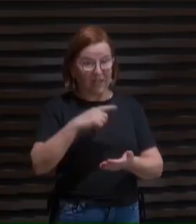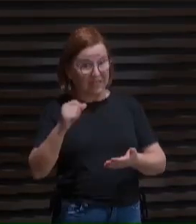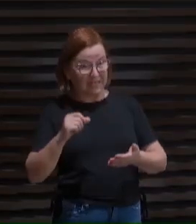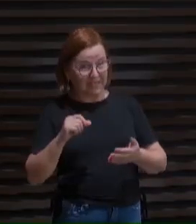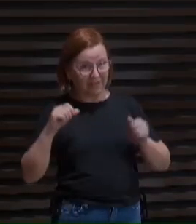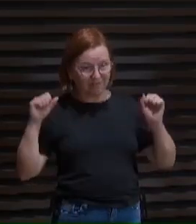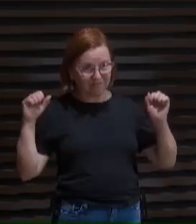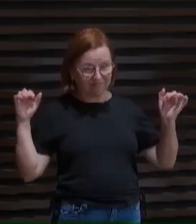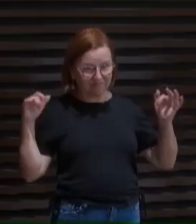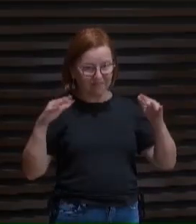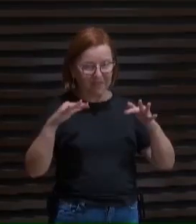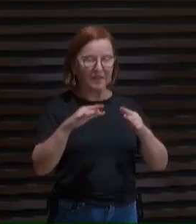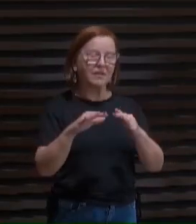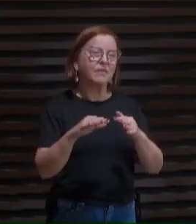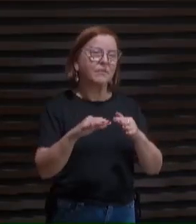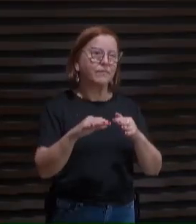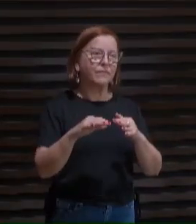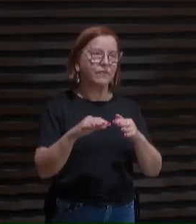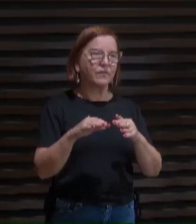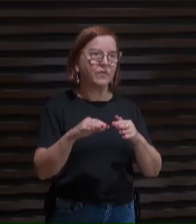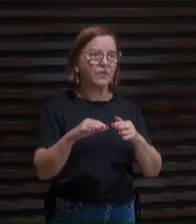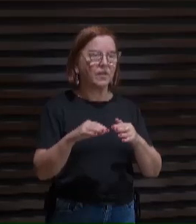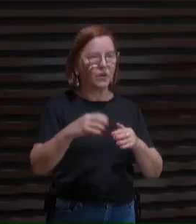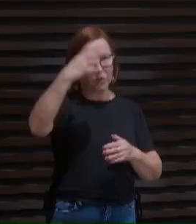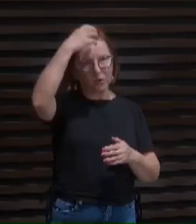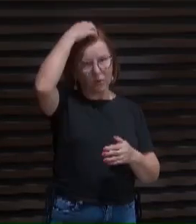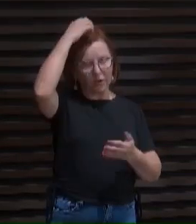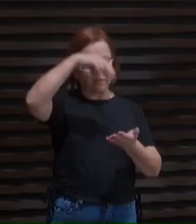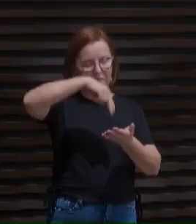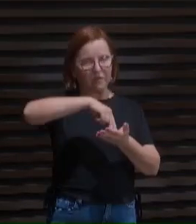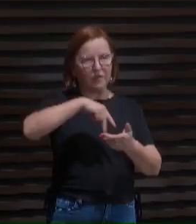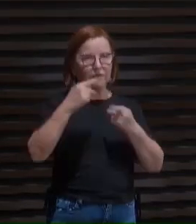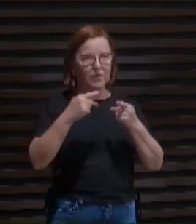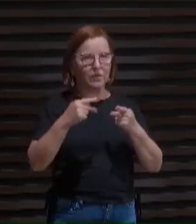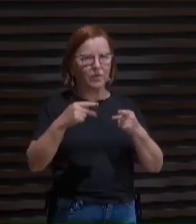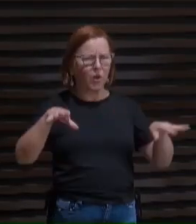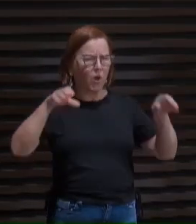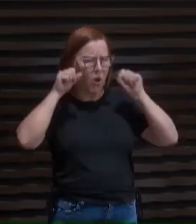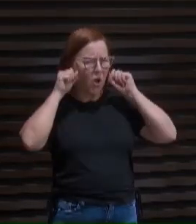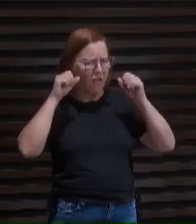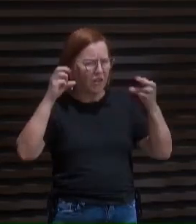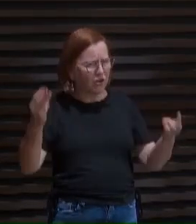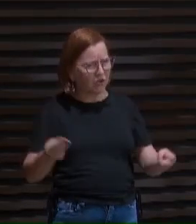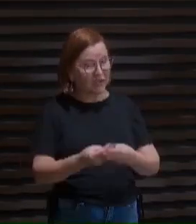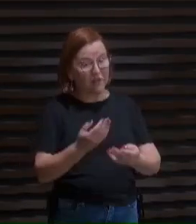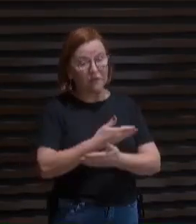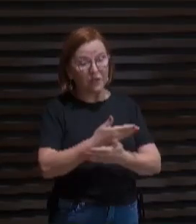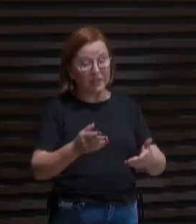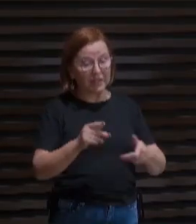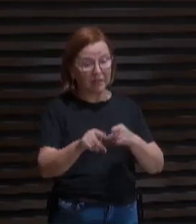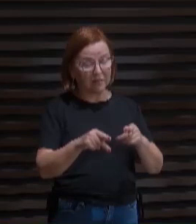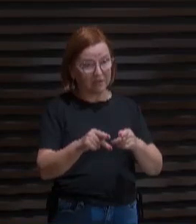saírem eles, pôs-se Josafá em pé e disse, ouvi-me, ó Judá, e vós, moradores de